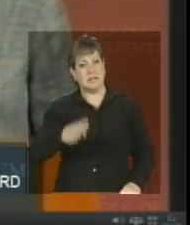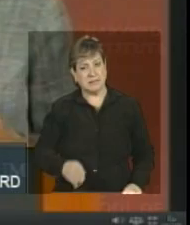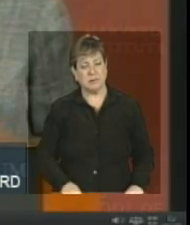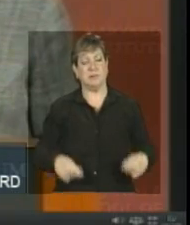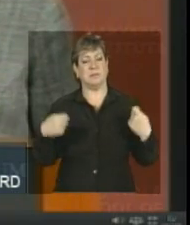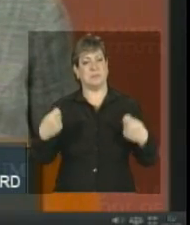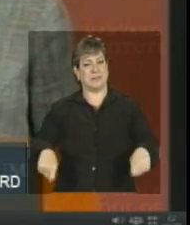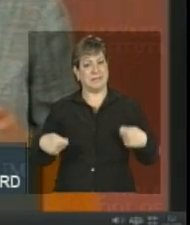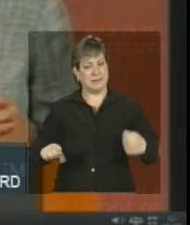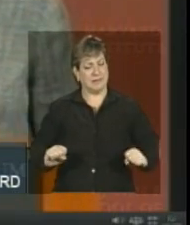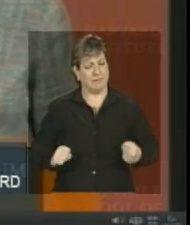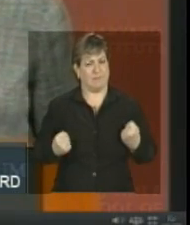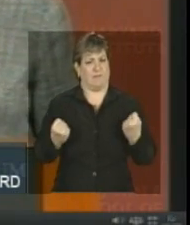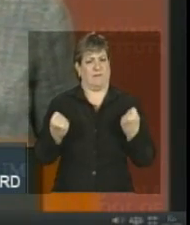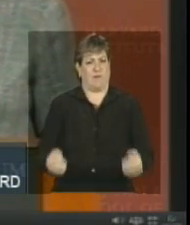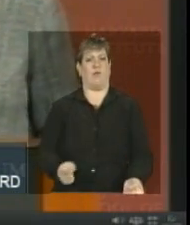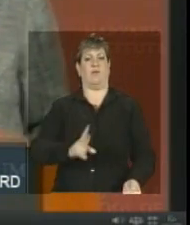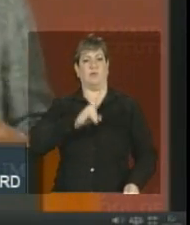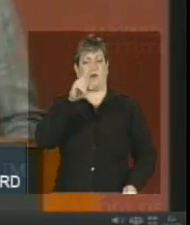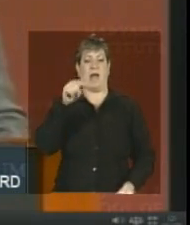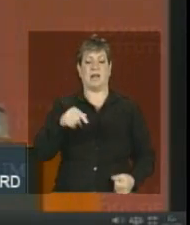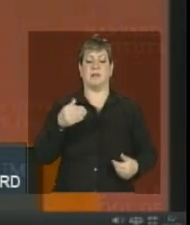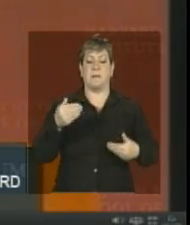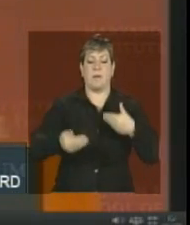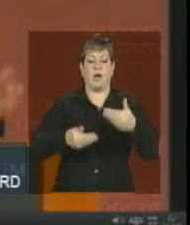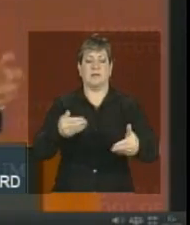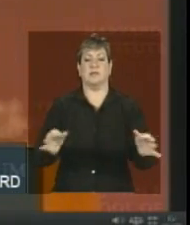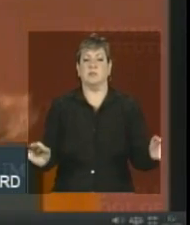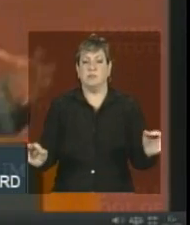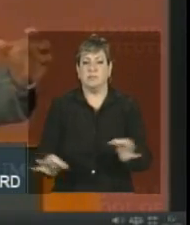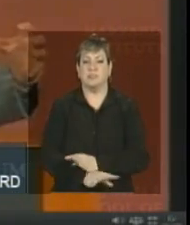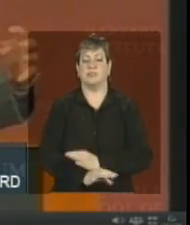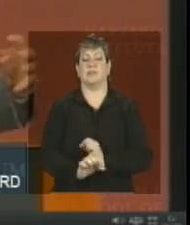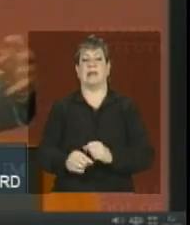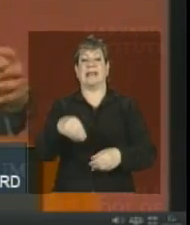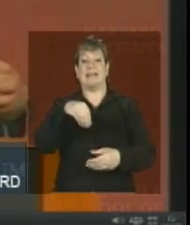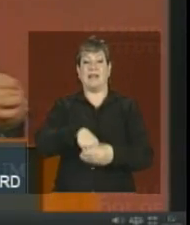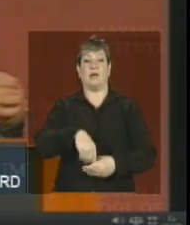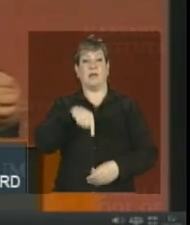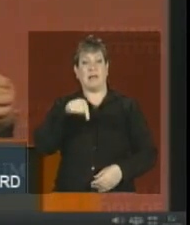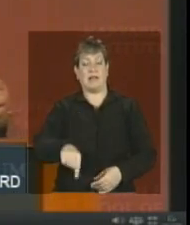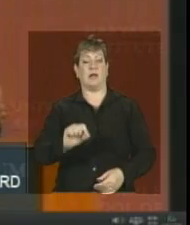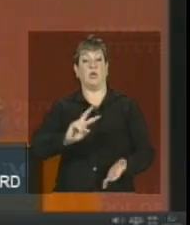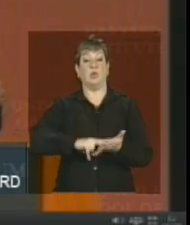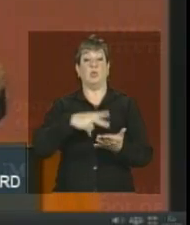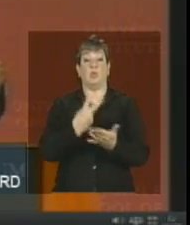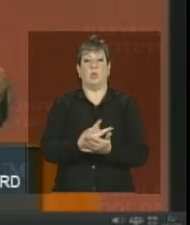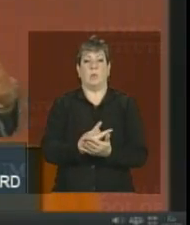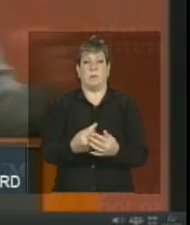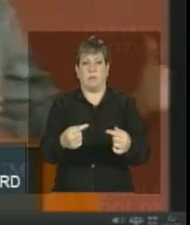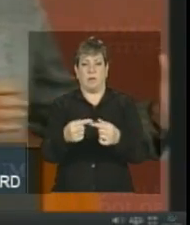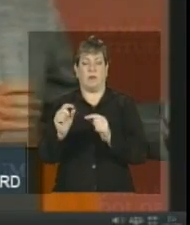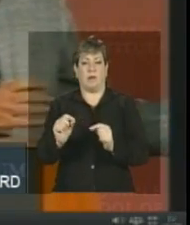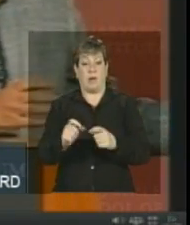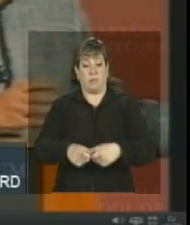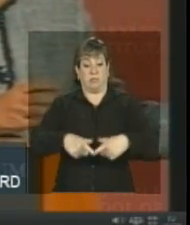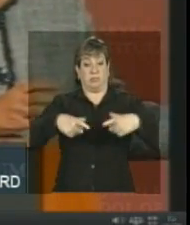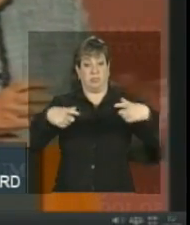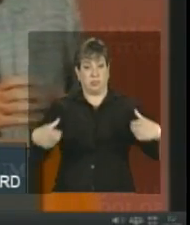que esse processo se complete dentro dessa dupla característica.